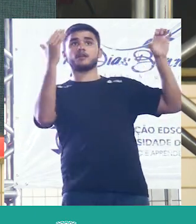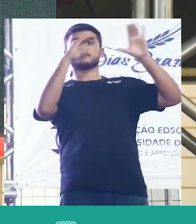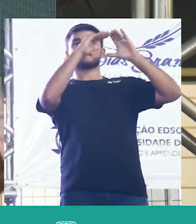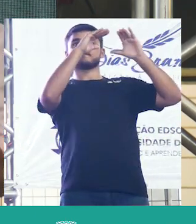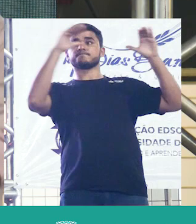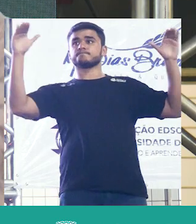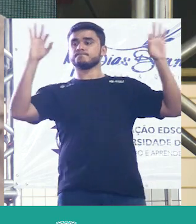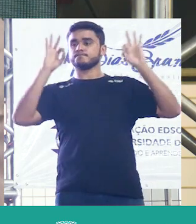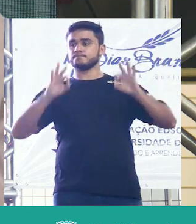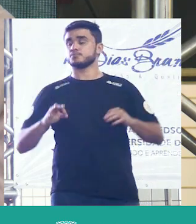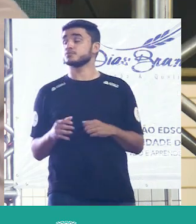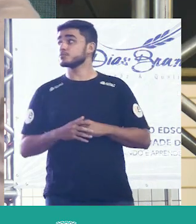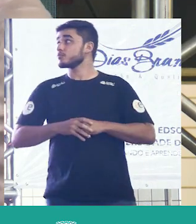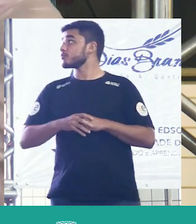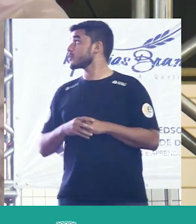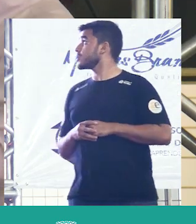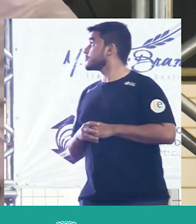balanceada.